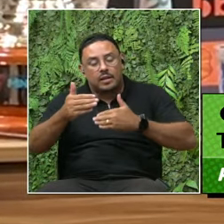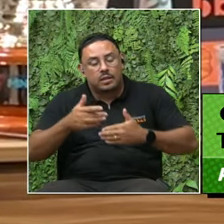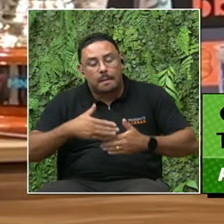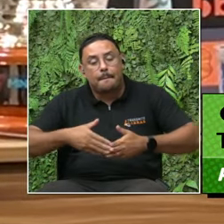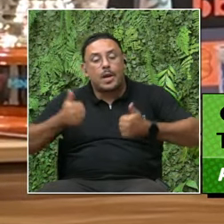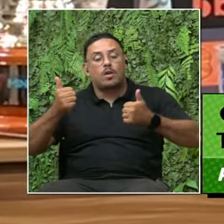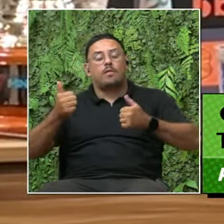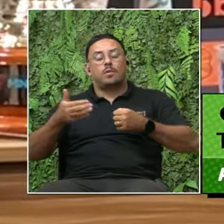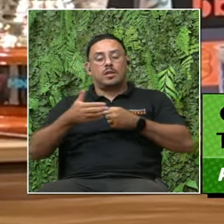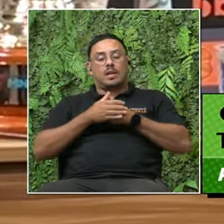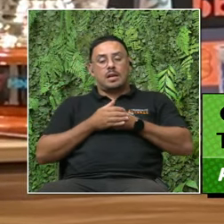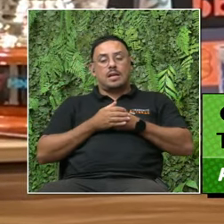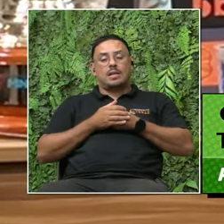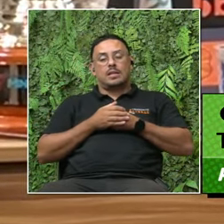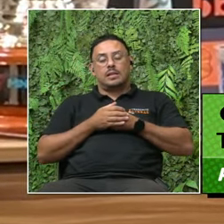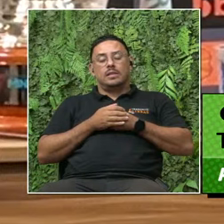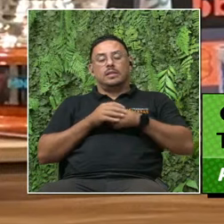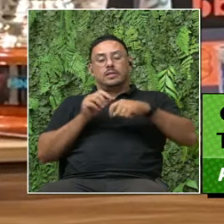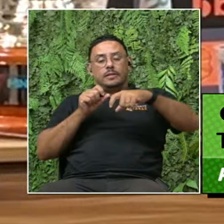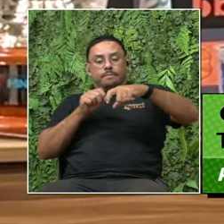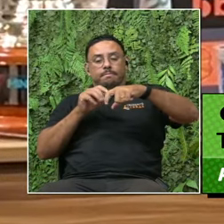Talvez seja atacando